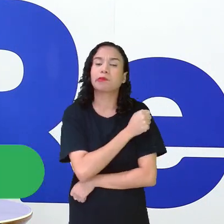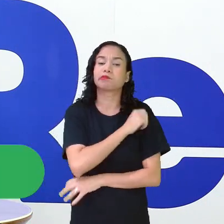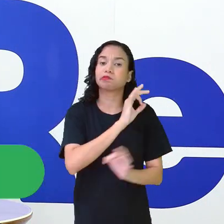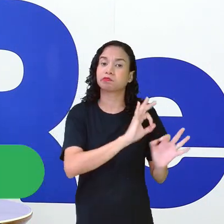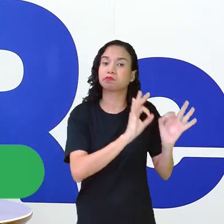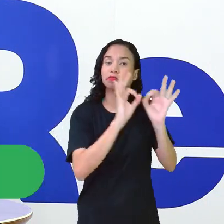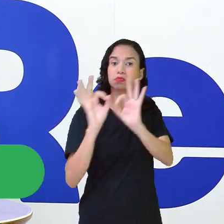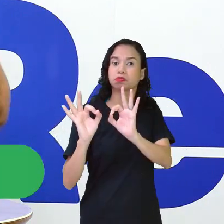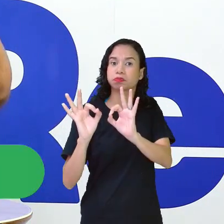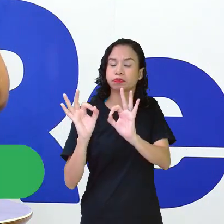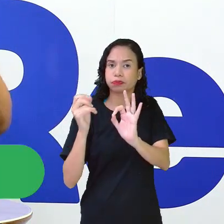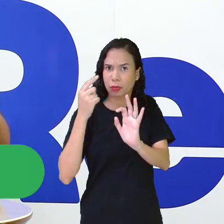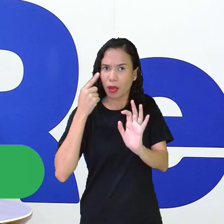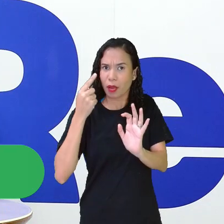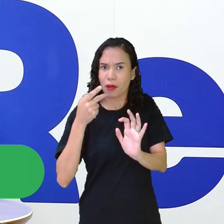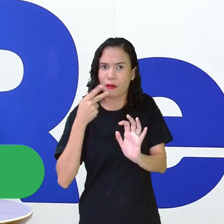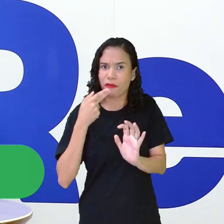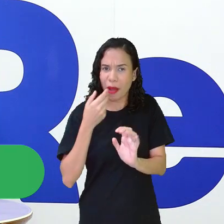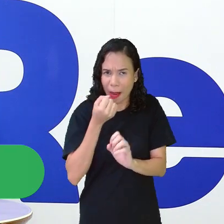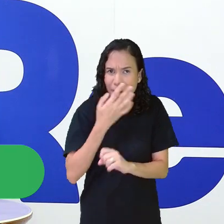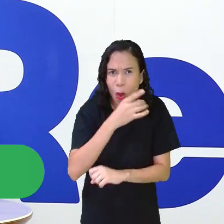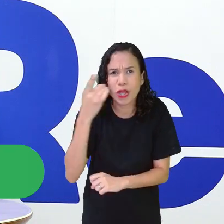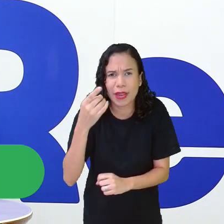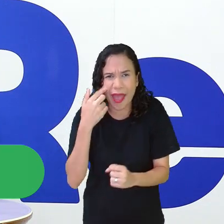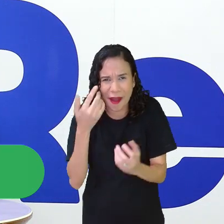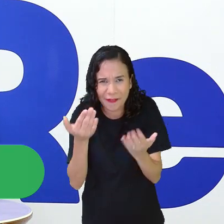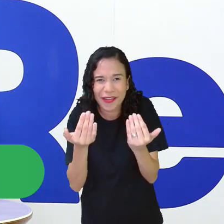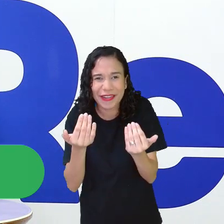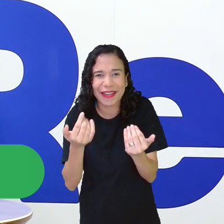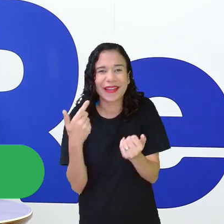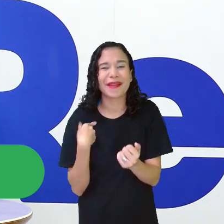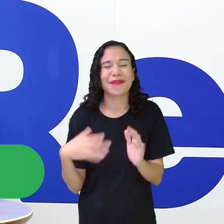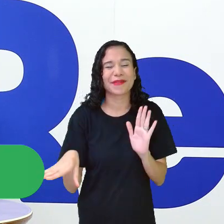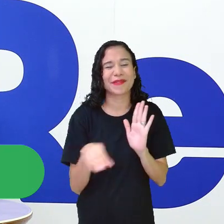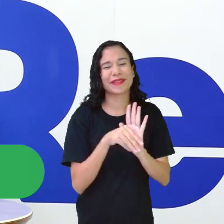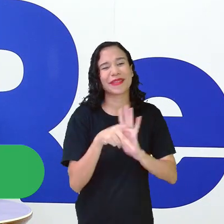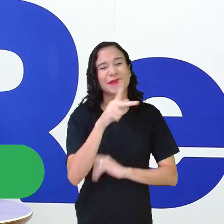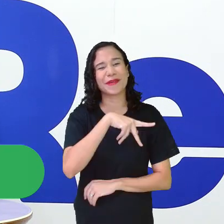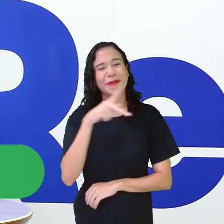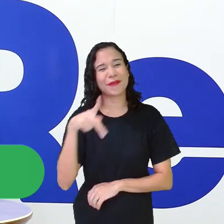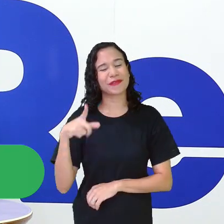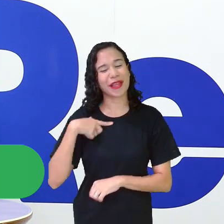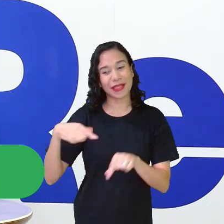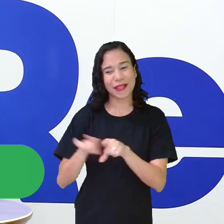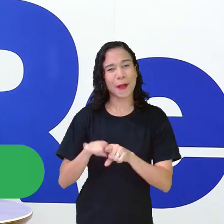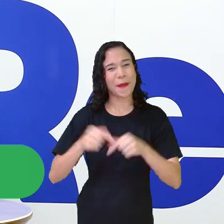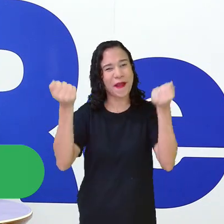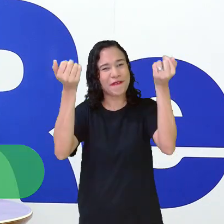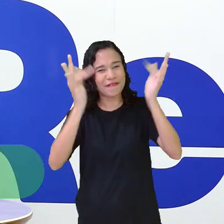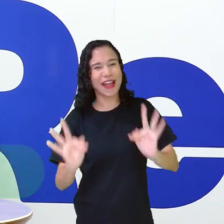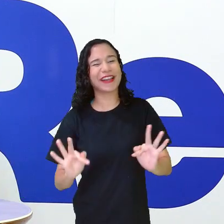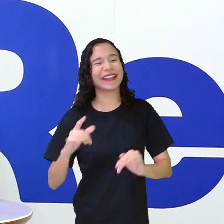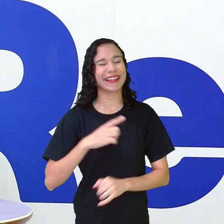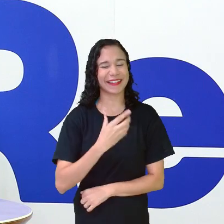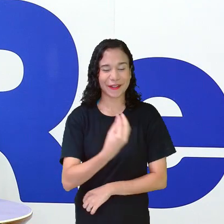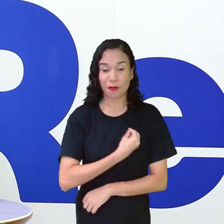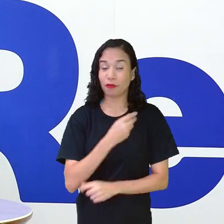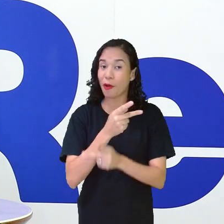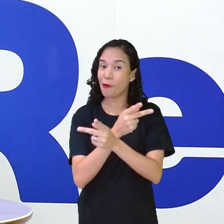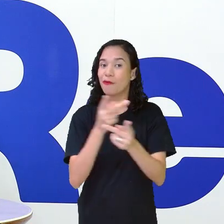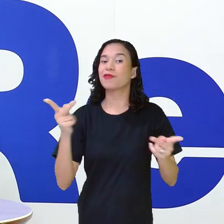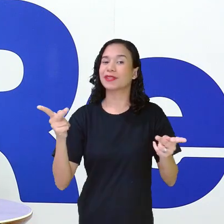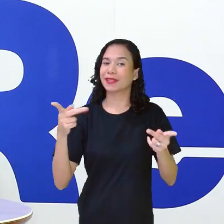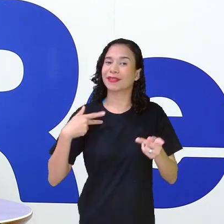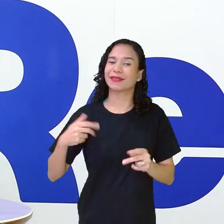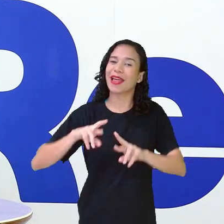assistindo. Mandem uma chuvinha de bom dias para eu citar para a professora Kedma, ela como eu, ficar super feliz, porque